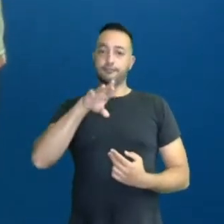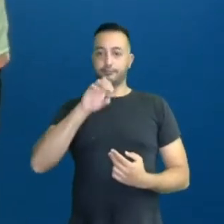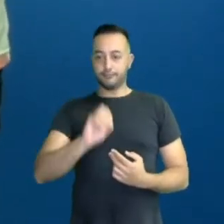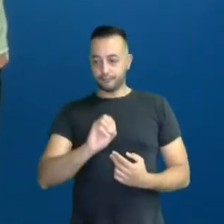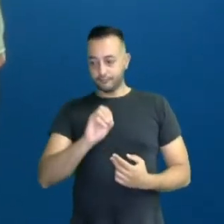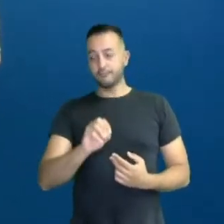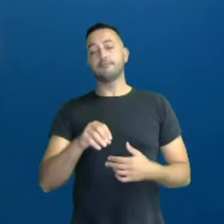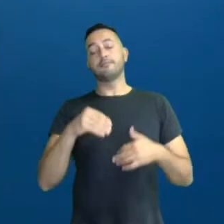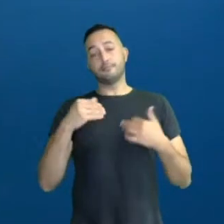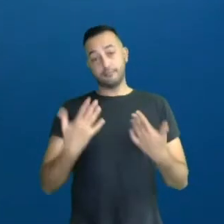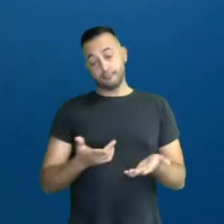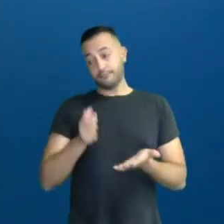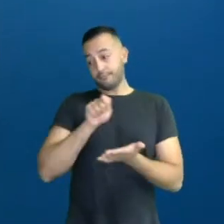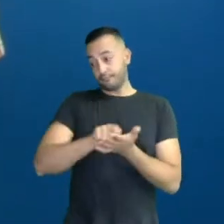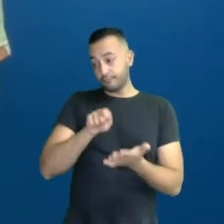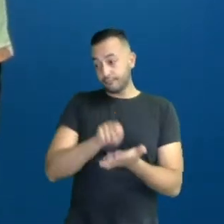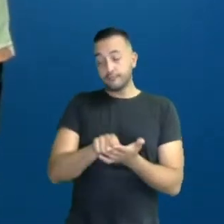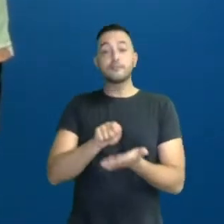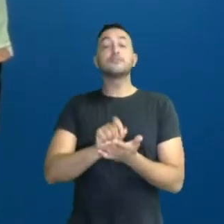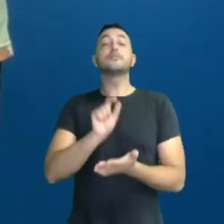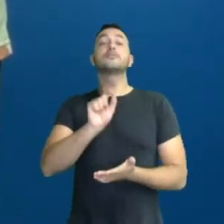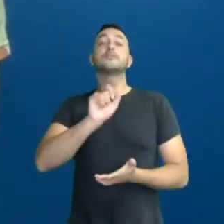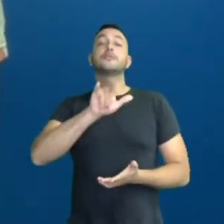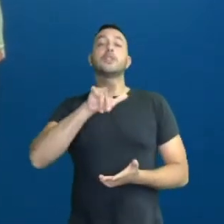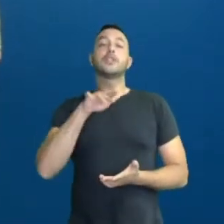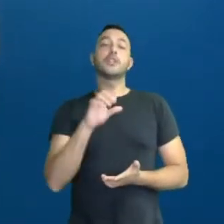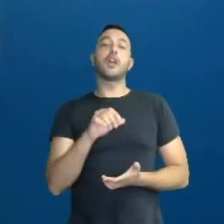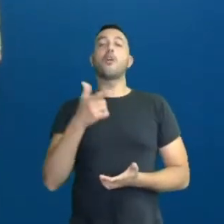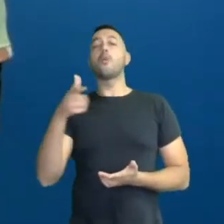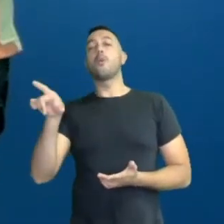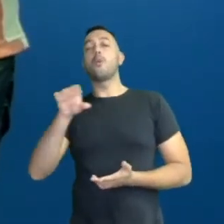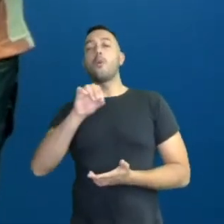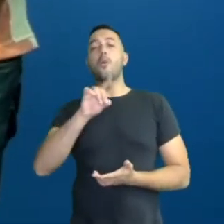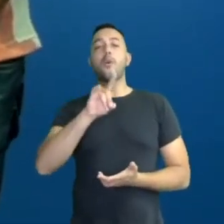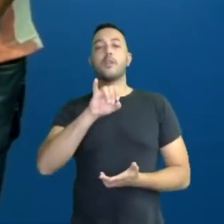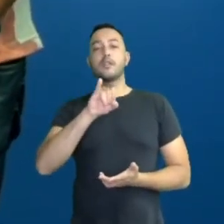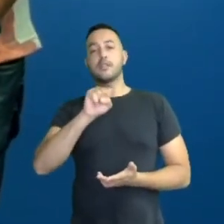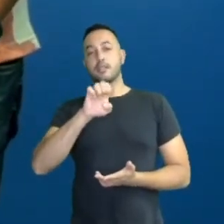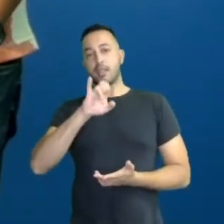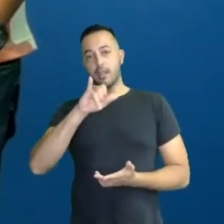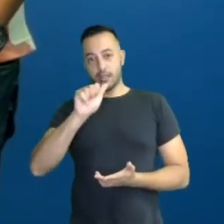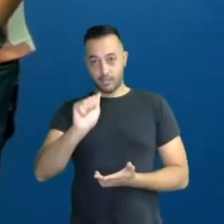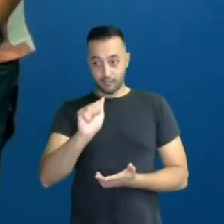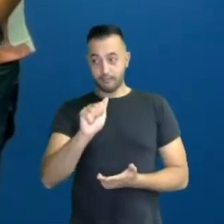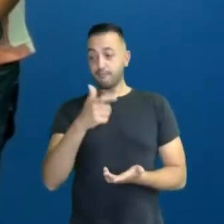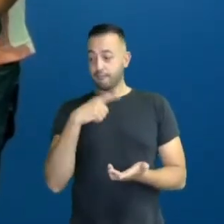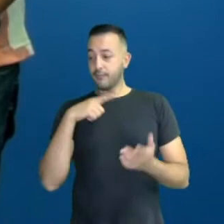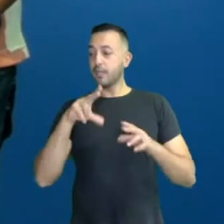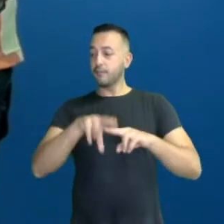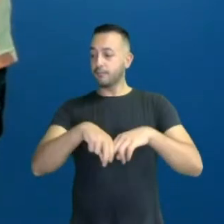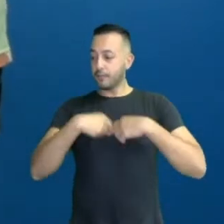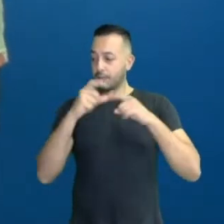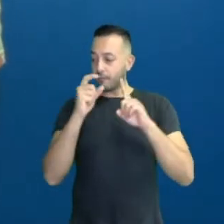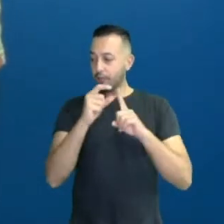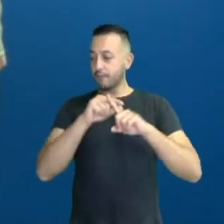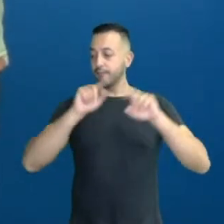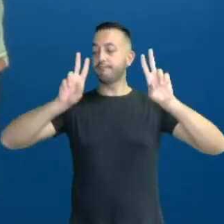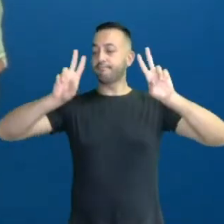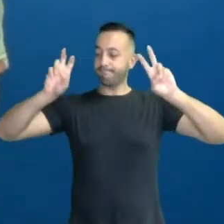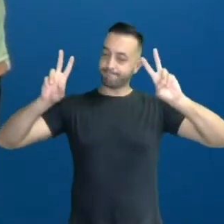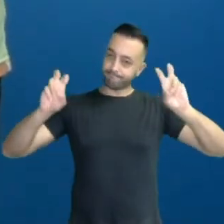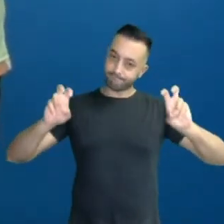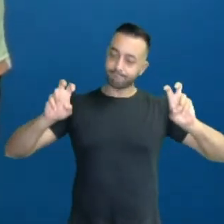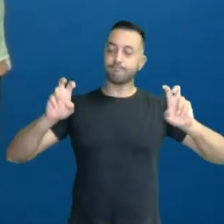Homero foi quem escreveu a Ilíada e a Odisseia. Por isso que estão ali, entre aspas, esse